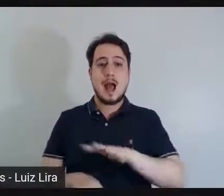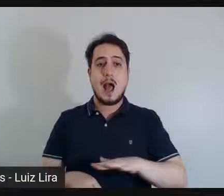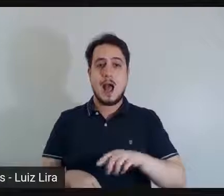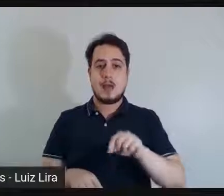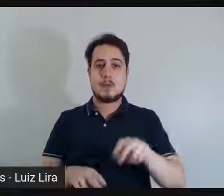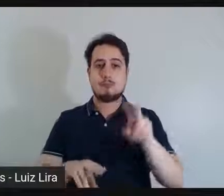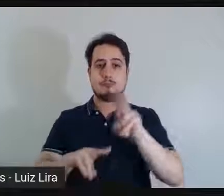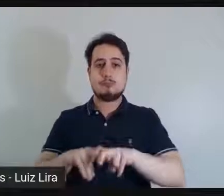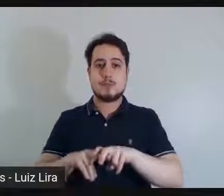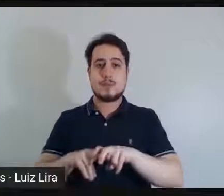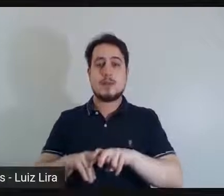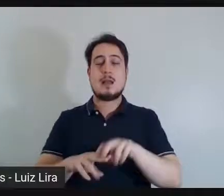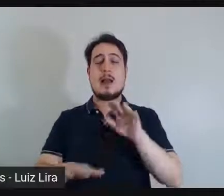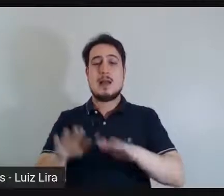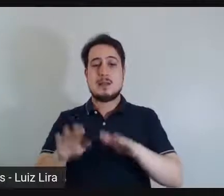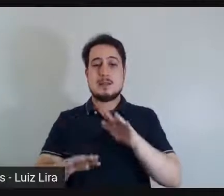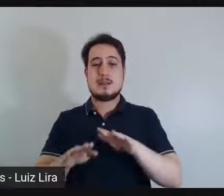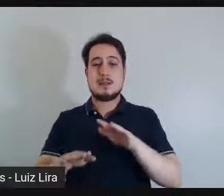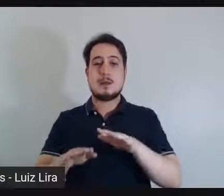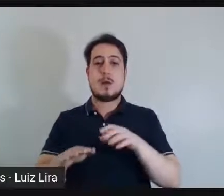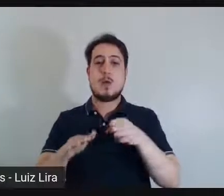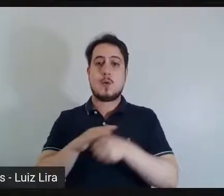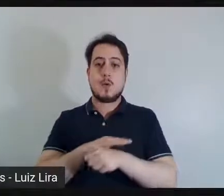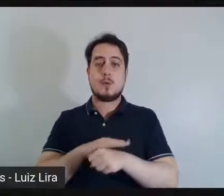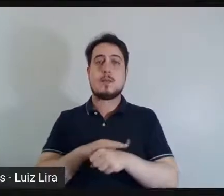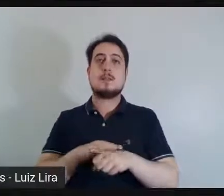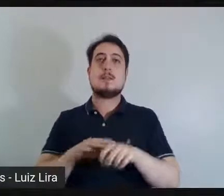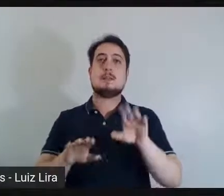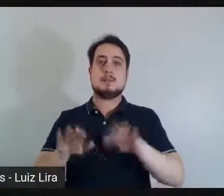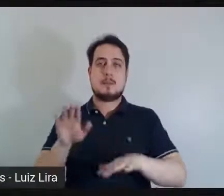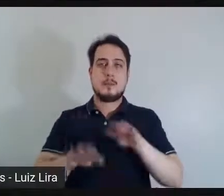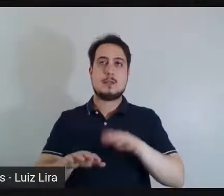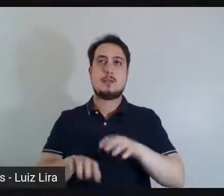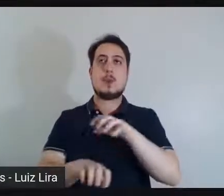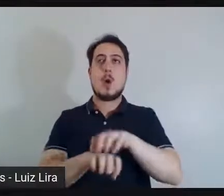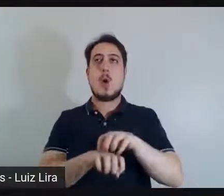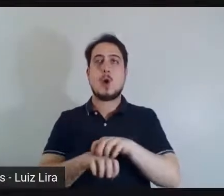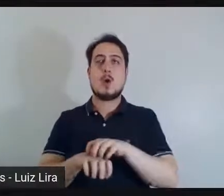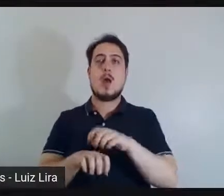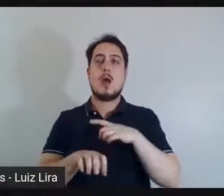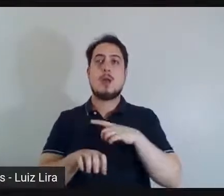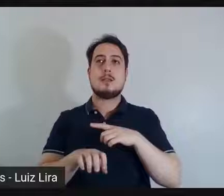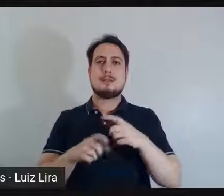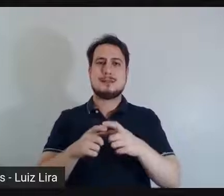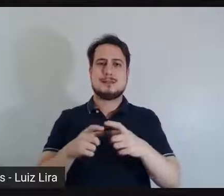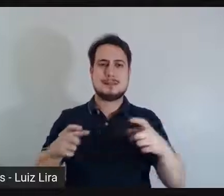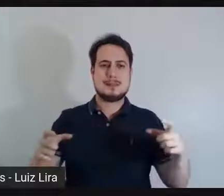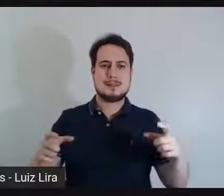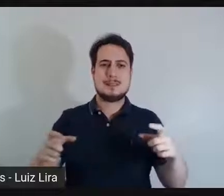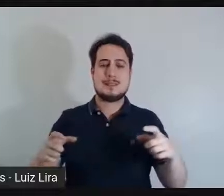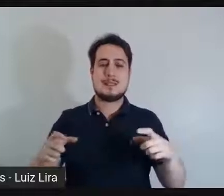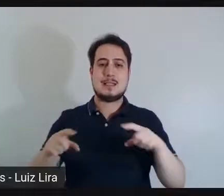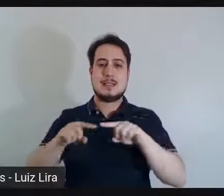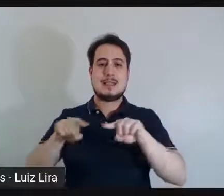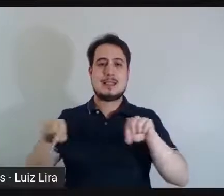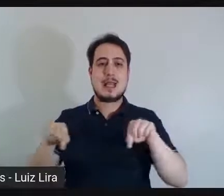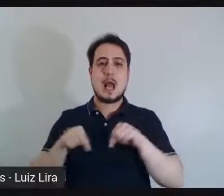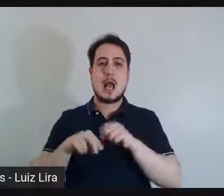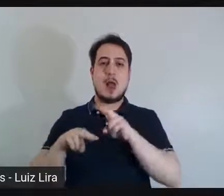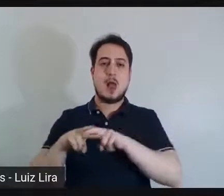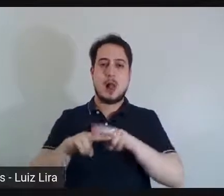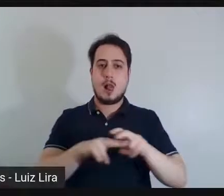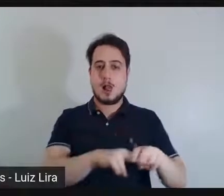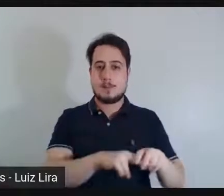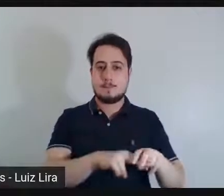ocupa muito espaço físico, a depender do órgão, ocupa espaço físico muito grande, porque tem órgãos aqui em